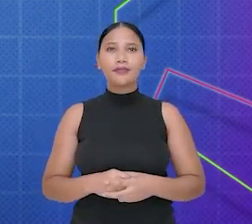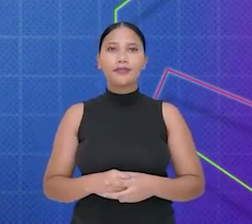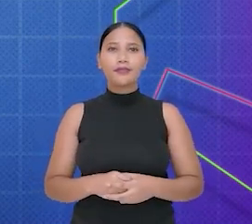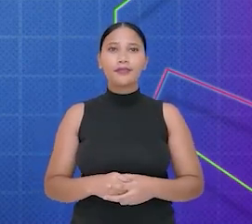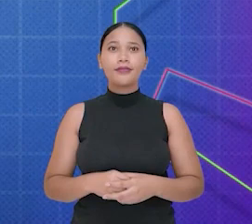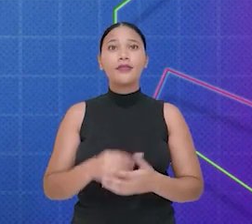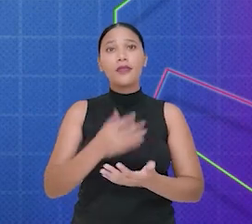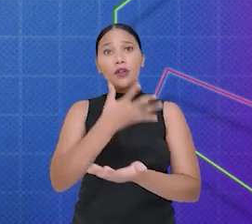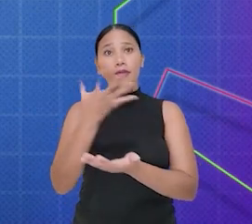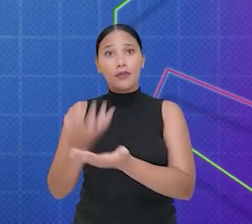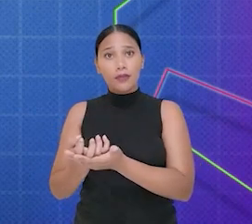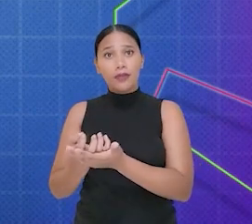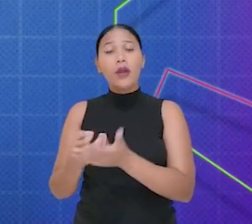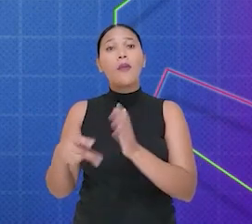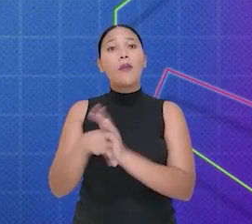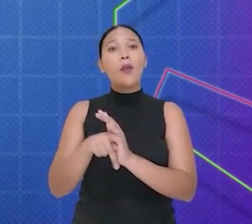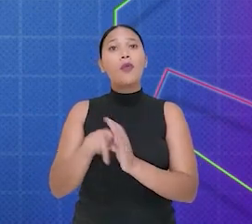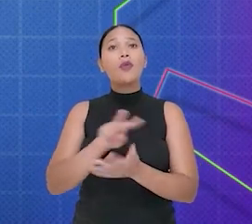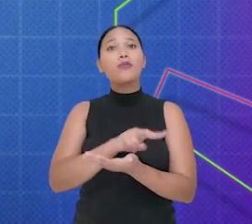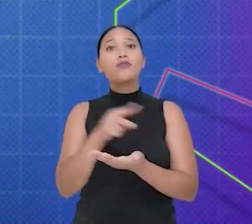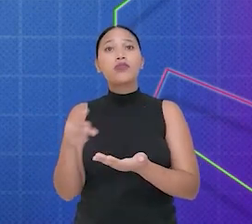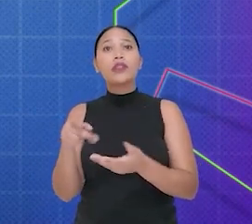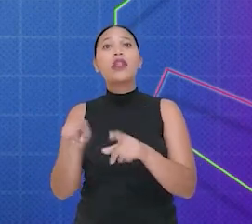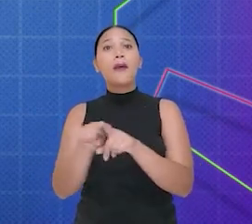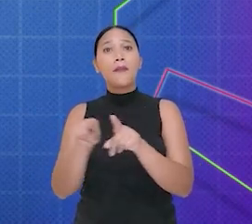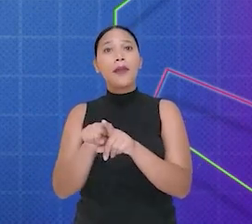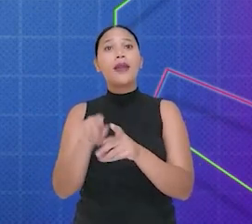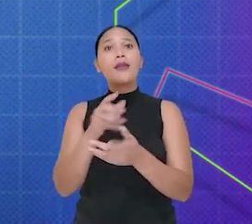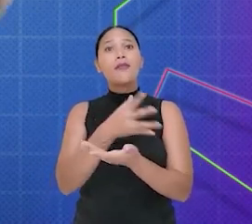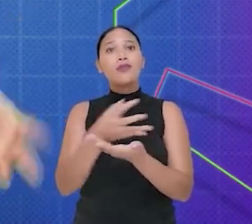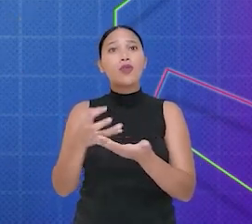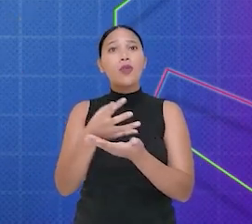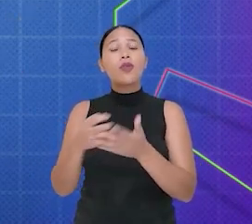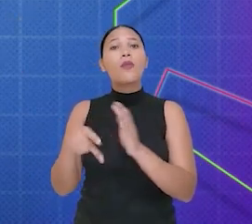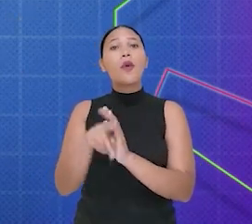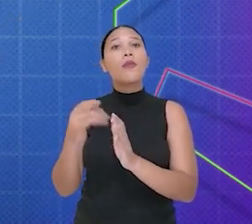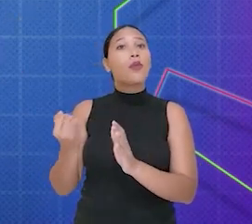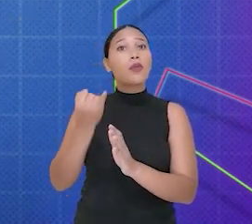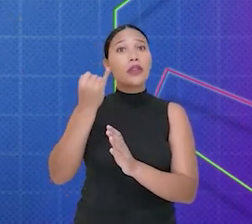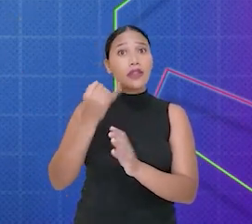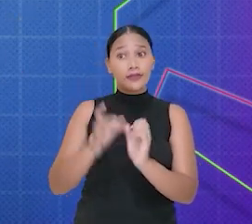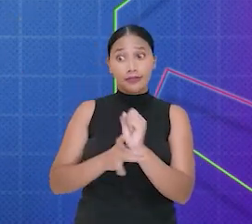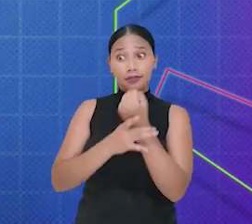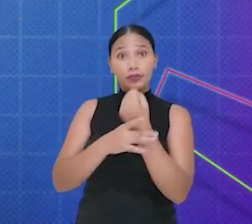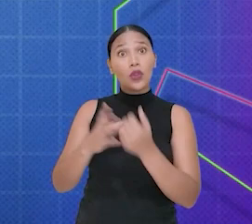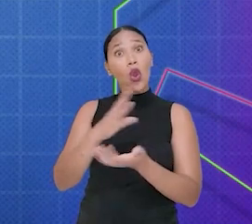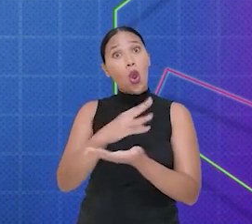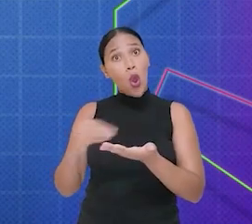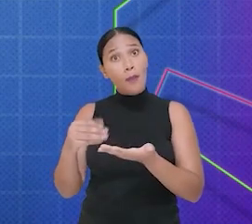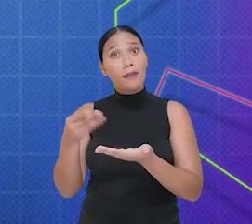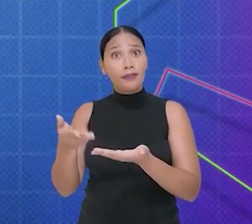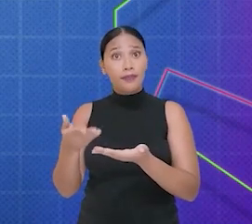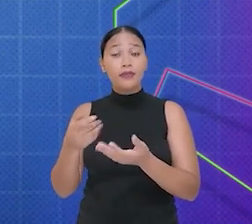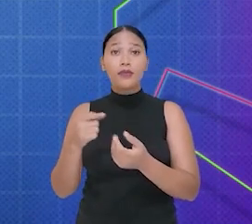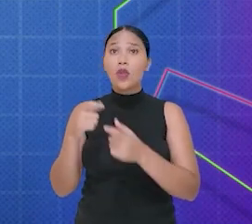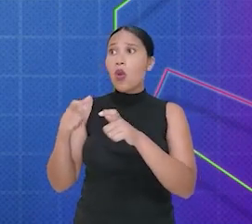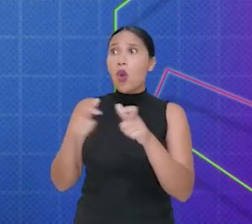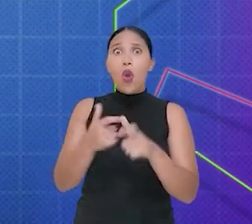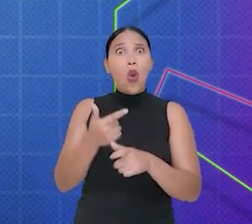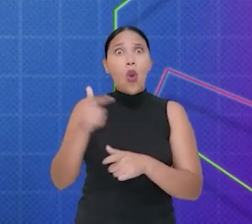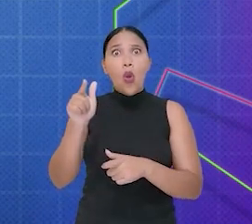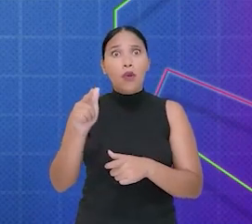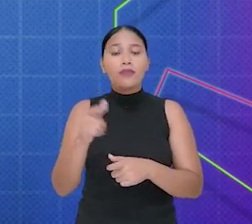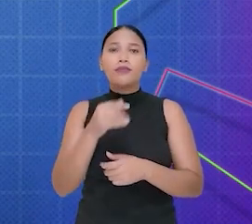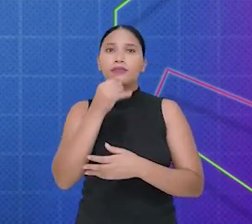segurança. Faça um backup de arquivos importantes. Antes de excluir qualquer arquivo, certifique-se de que você tenha uma cópia de backup